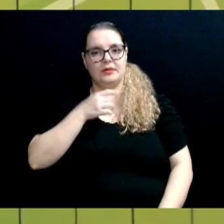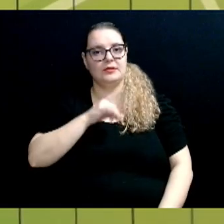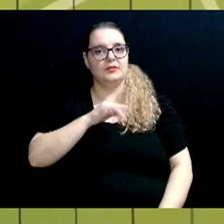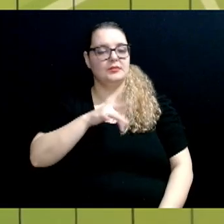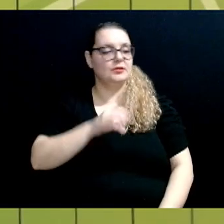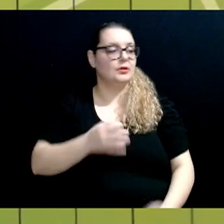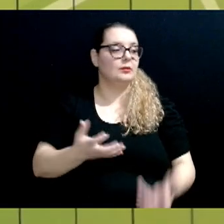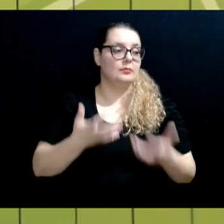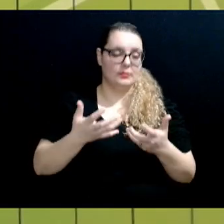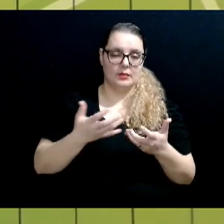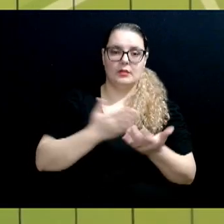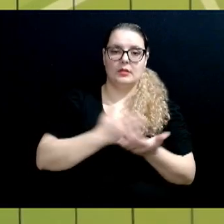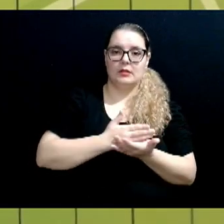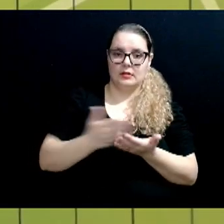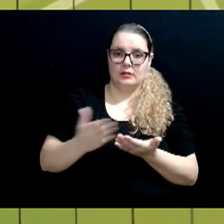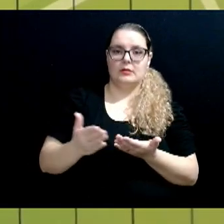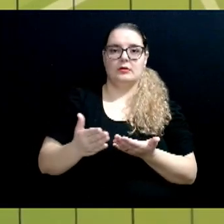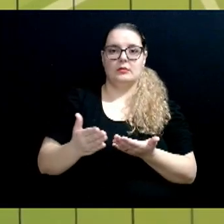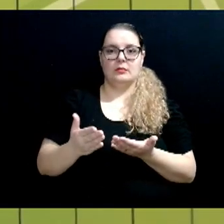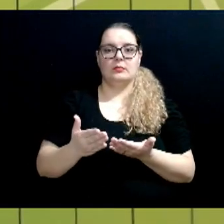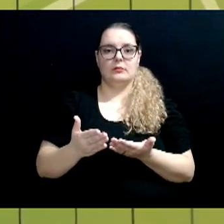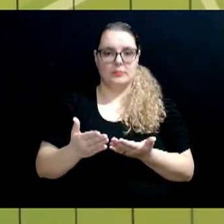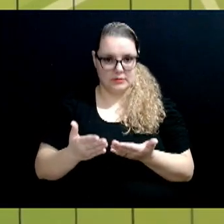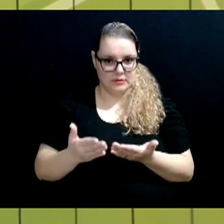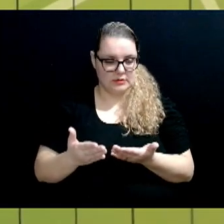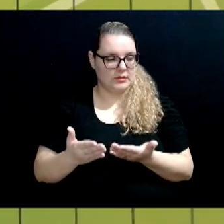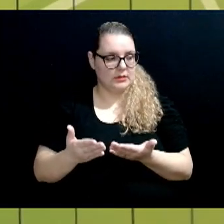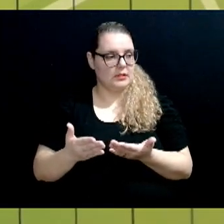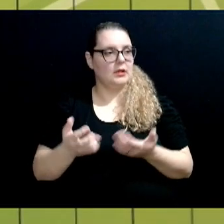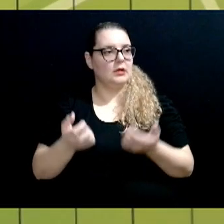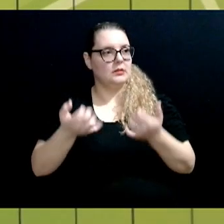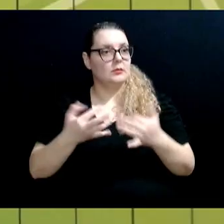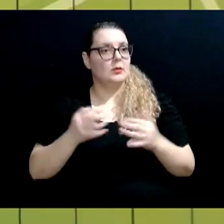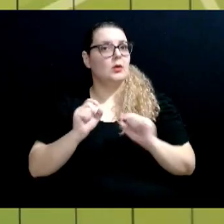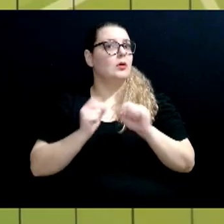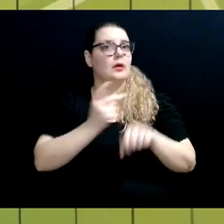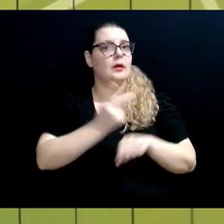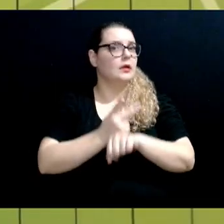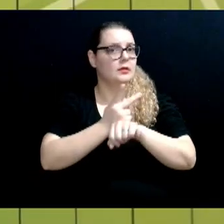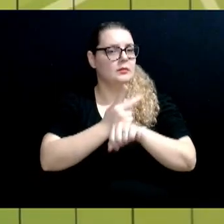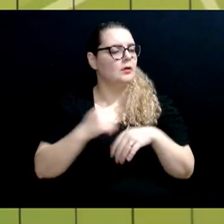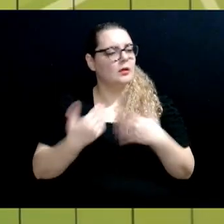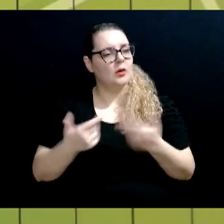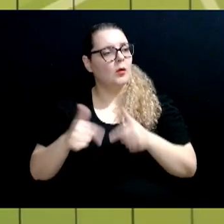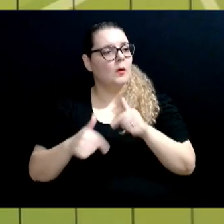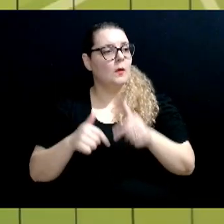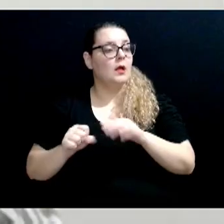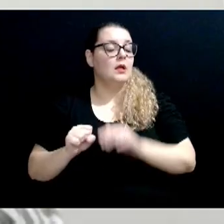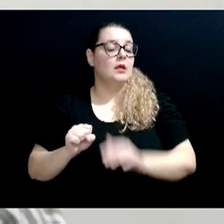explicasse o que é esse prêmio, né? E qual o trabalho da Sanasa que foi reconhecido.